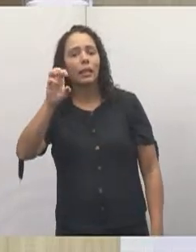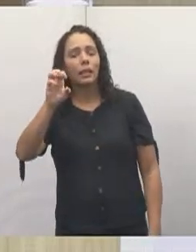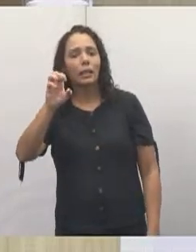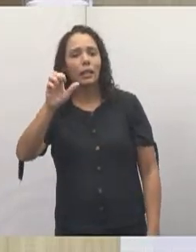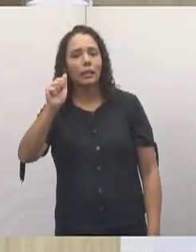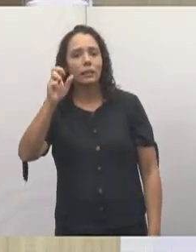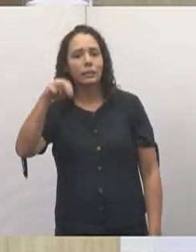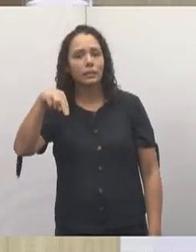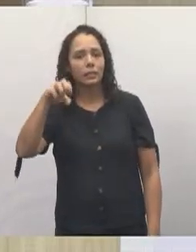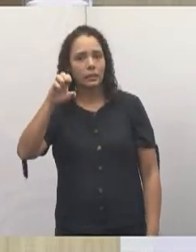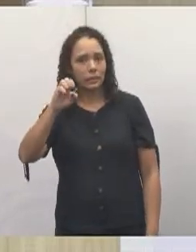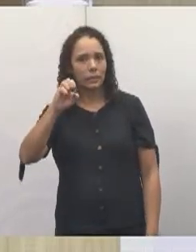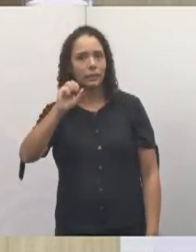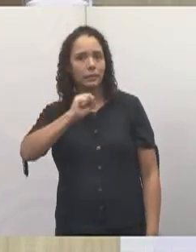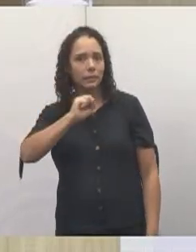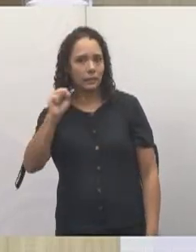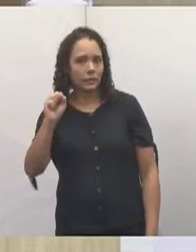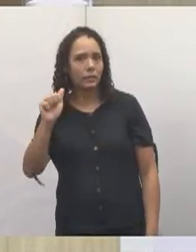sua luta,